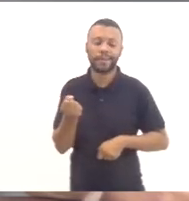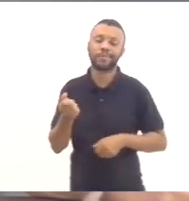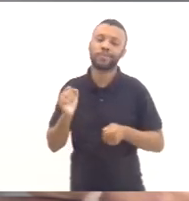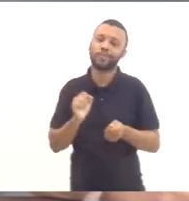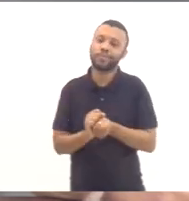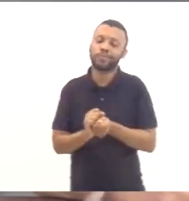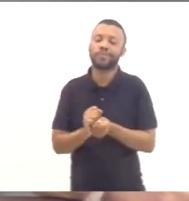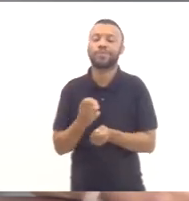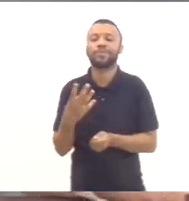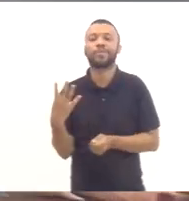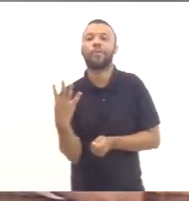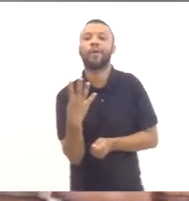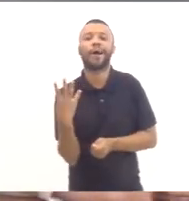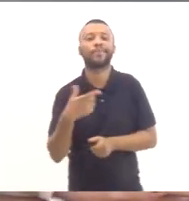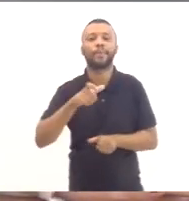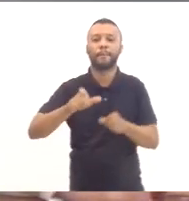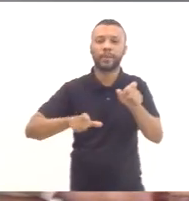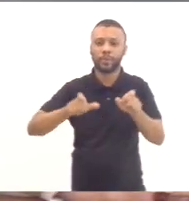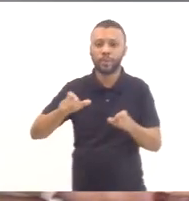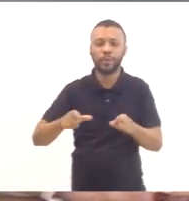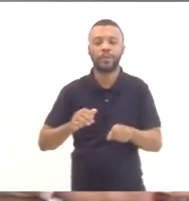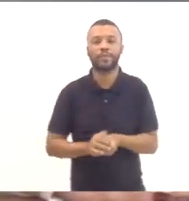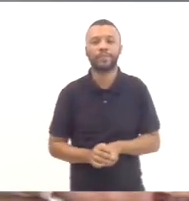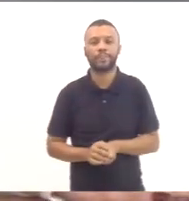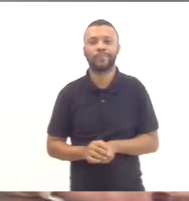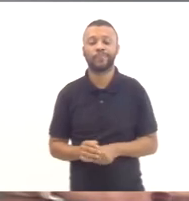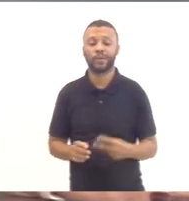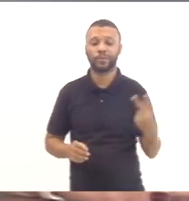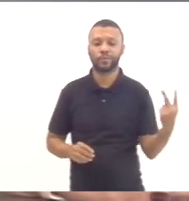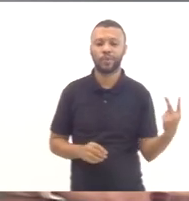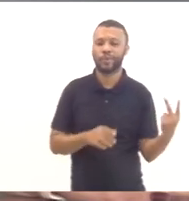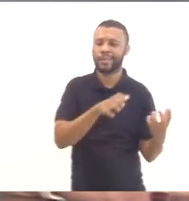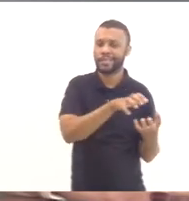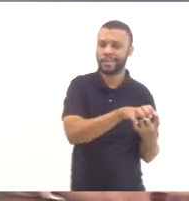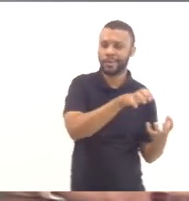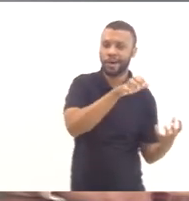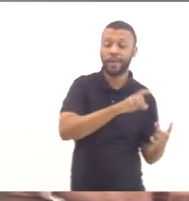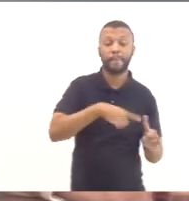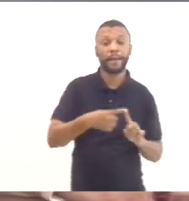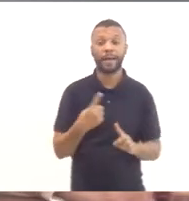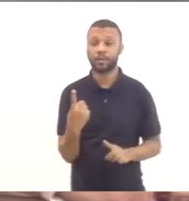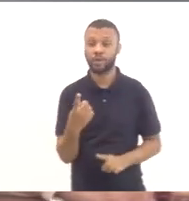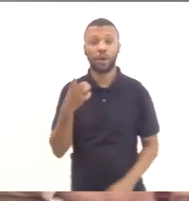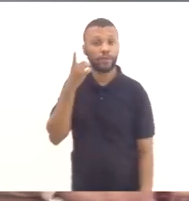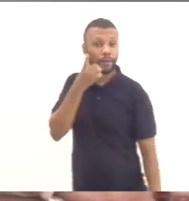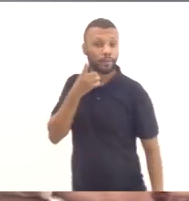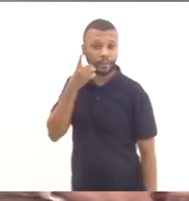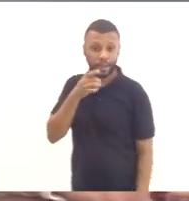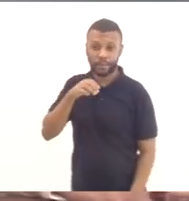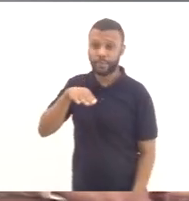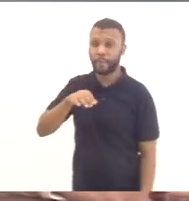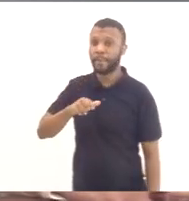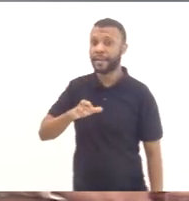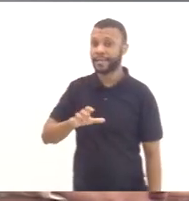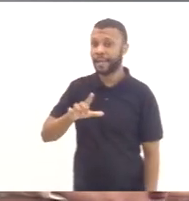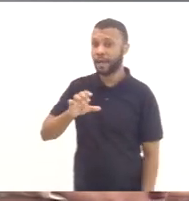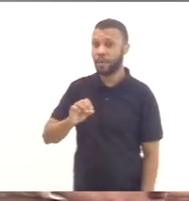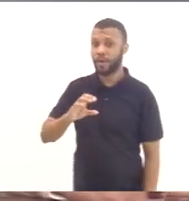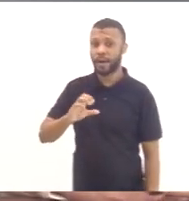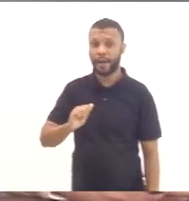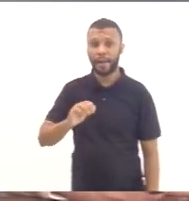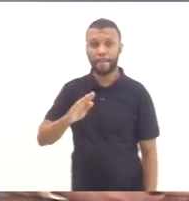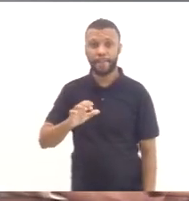pessoas né duas senhoras e deputado Marcelo cabeleireiro e